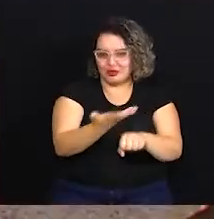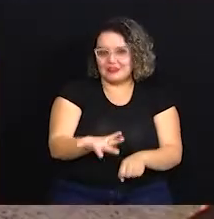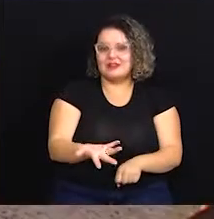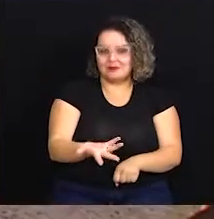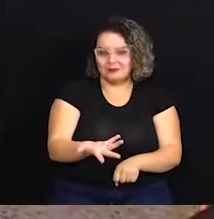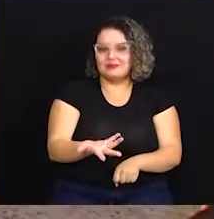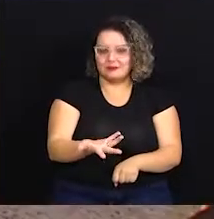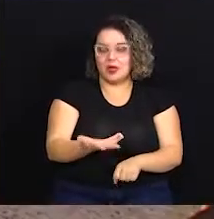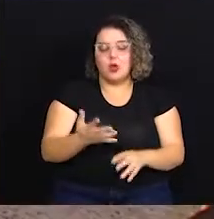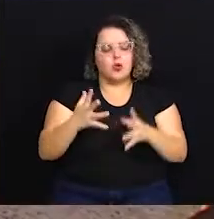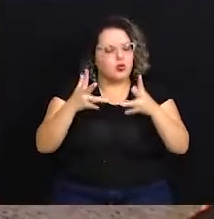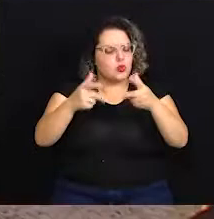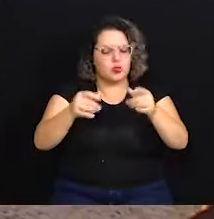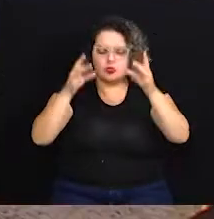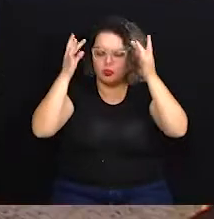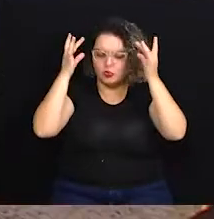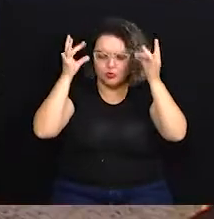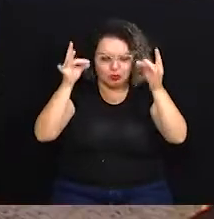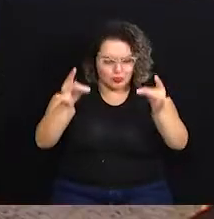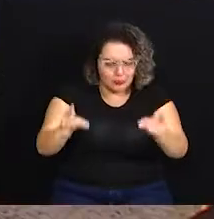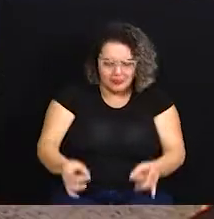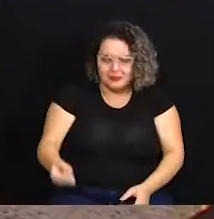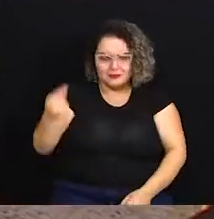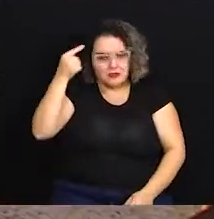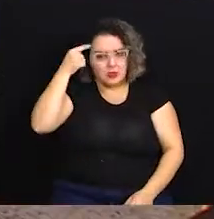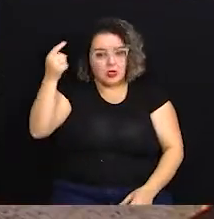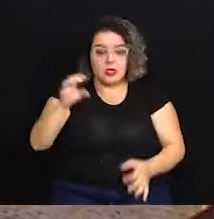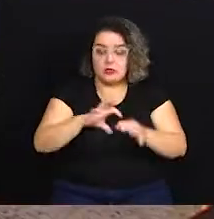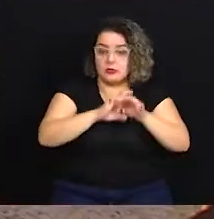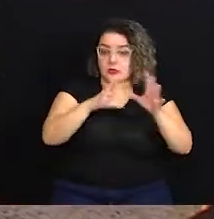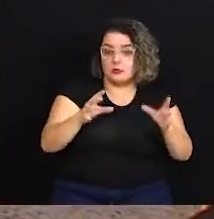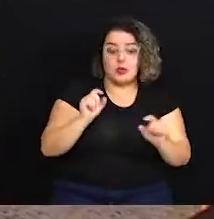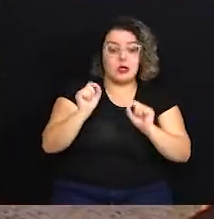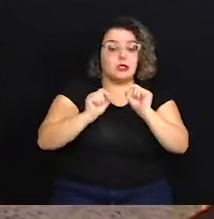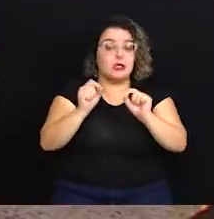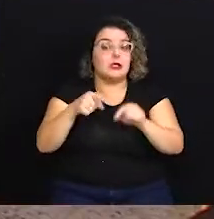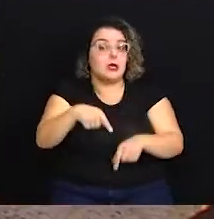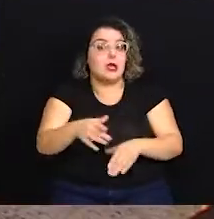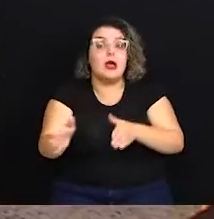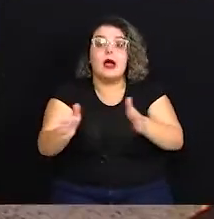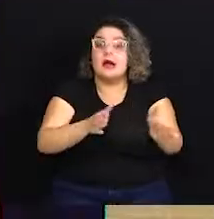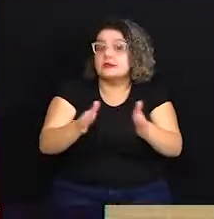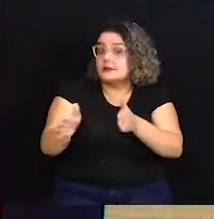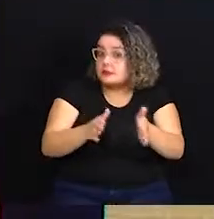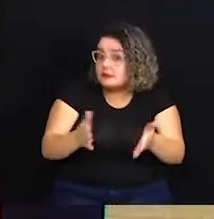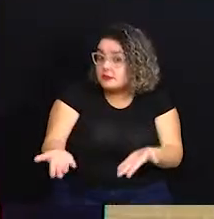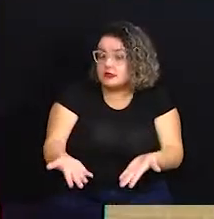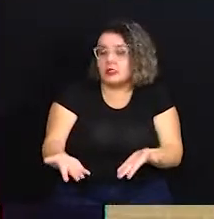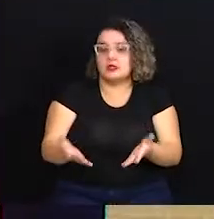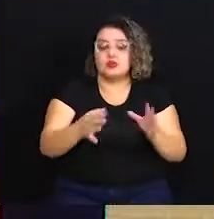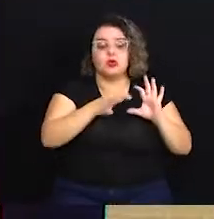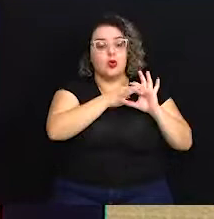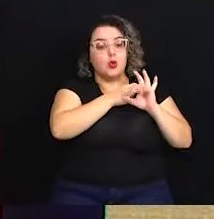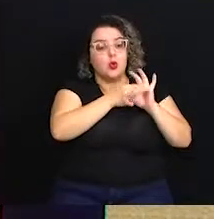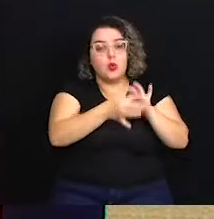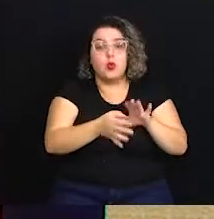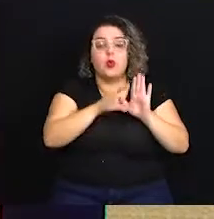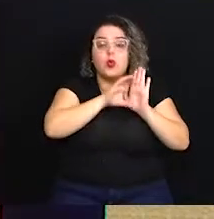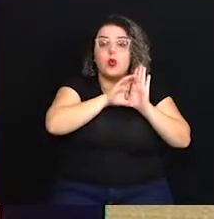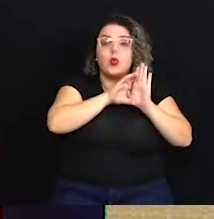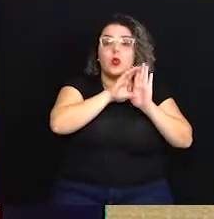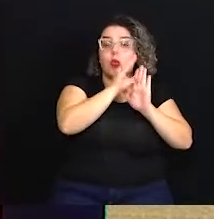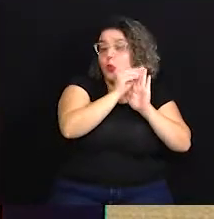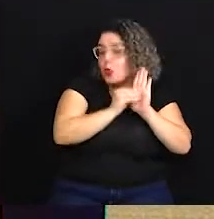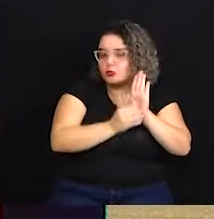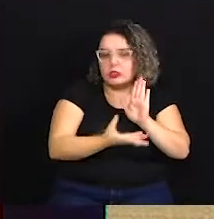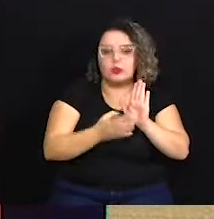em todos esses detalhes das autorizações, com quem você está mexendo, a acessibilidade, o conteúdo, né, que você vai abordar,